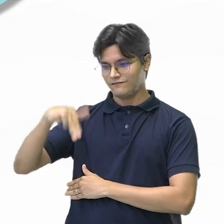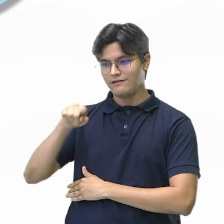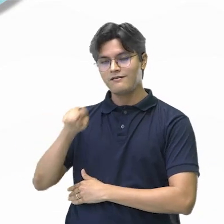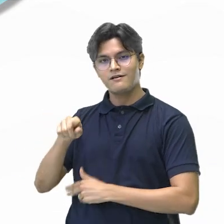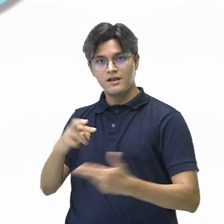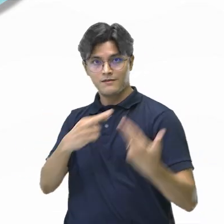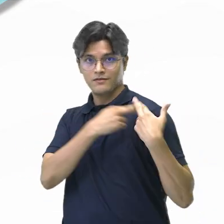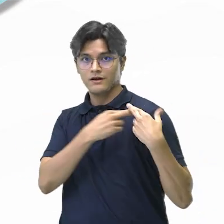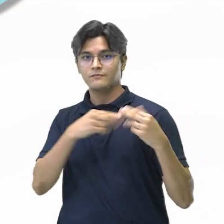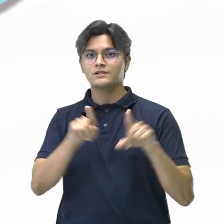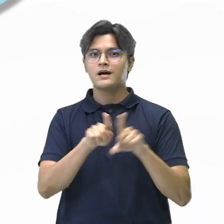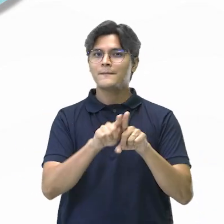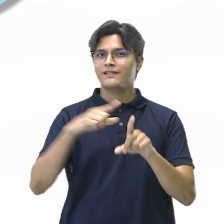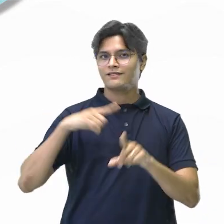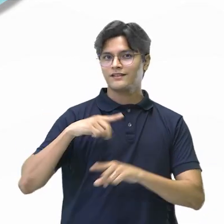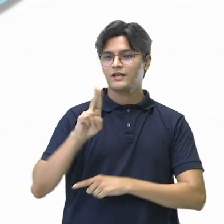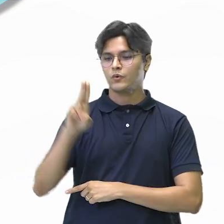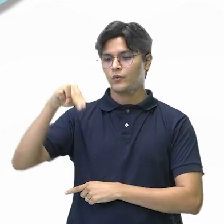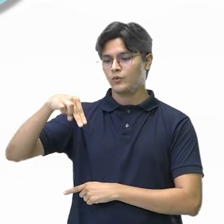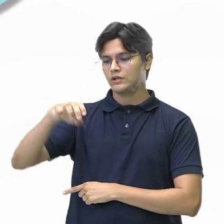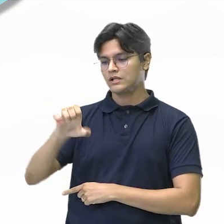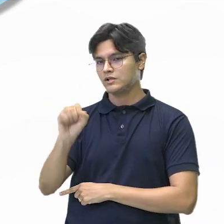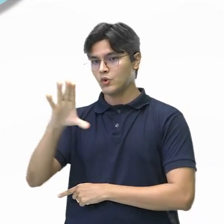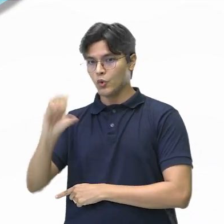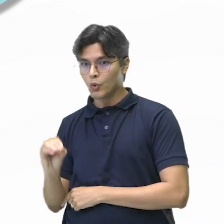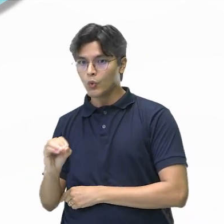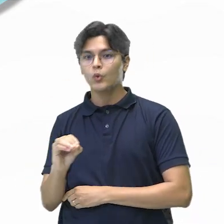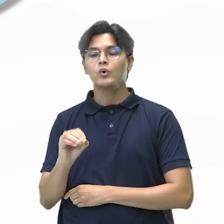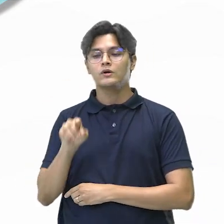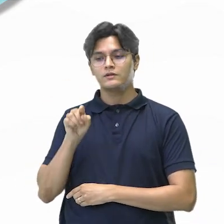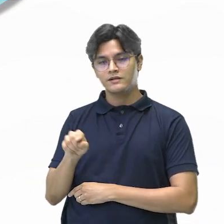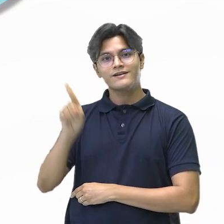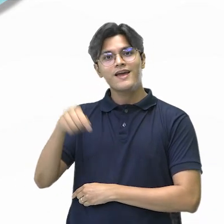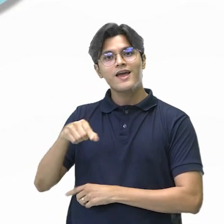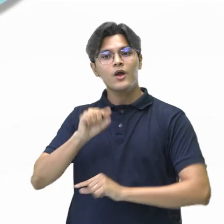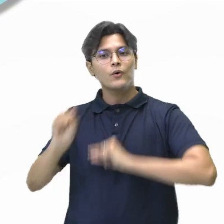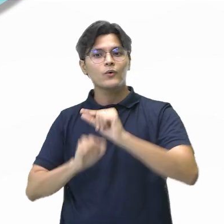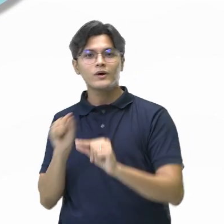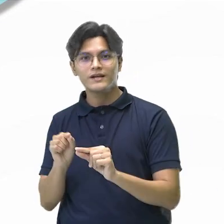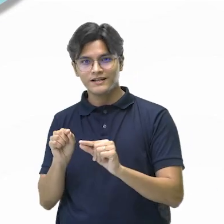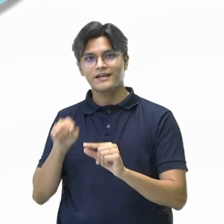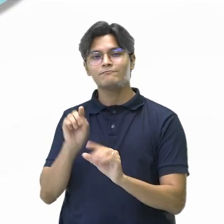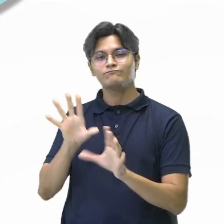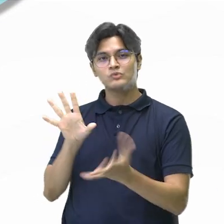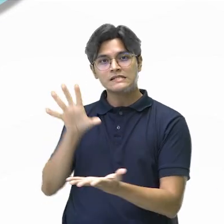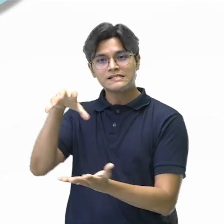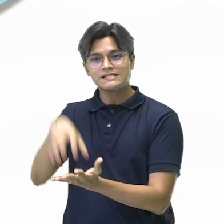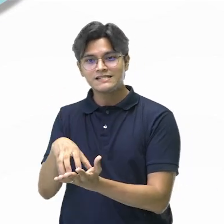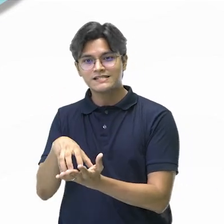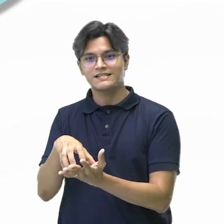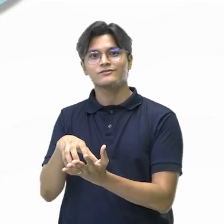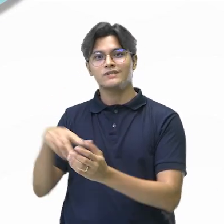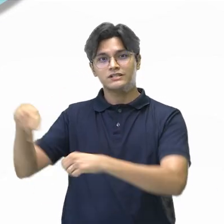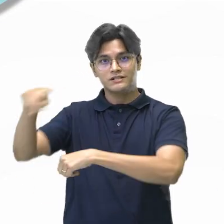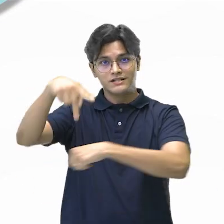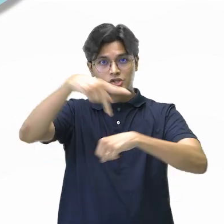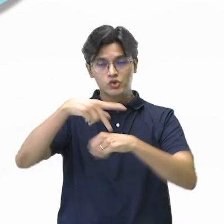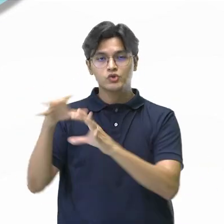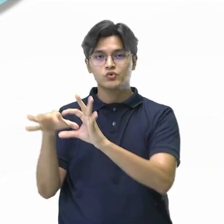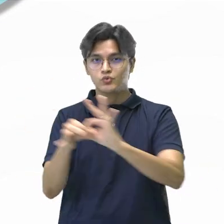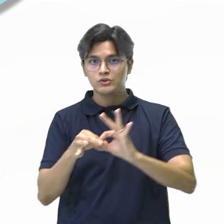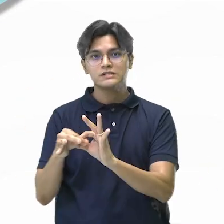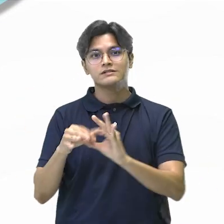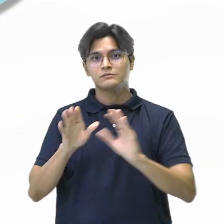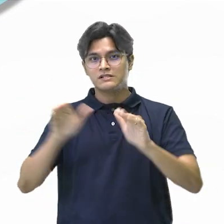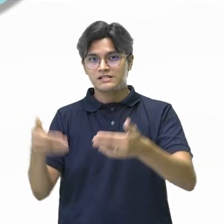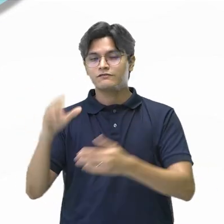a Unesco, que é a Organização das Nações Unidas para a Ciência e a Cultura, que em 1972 ela